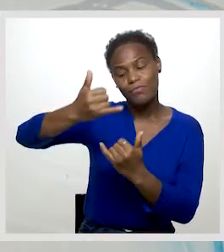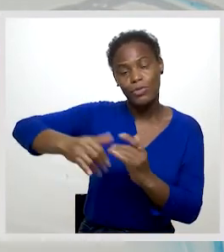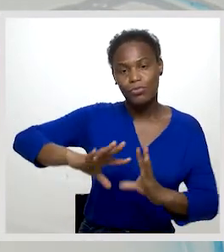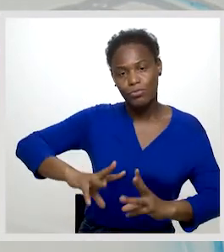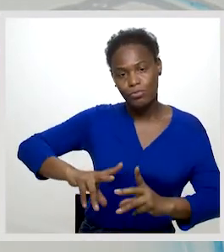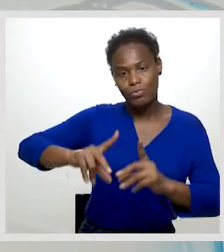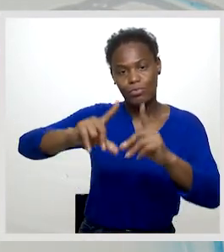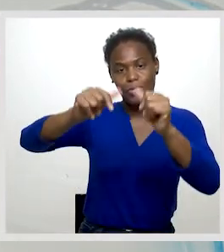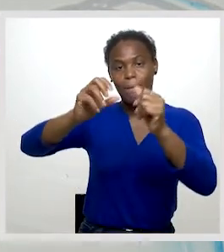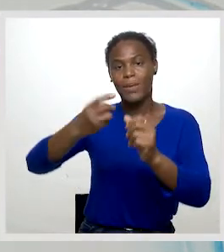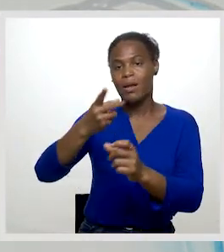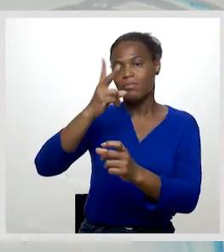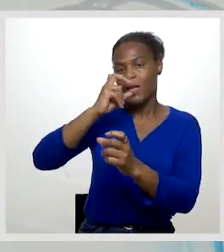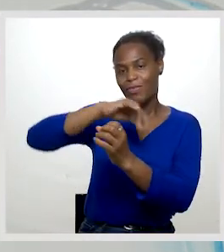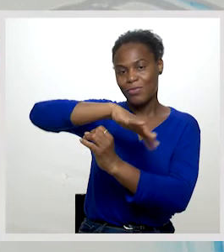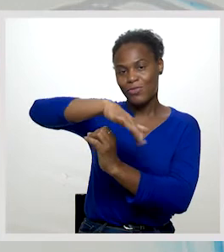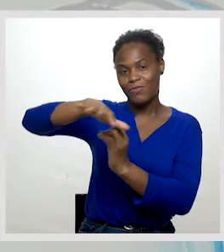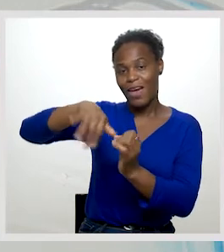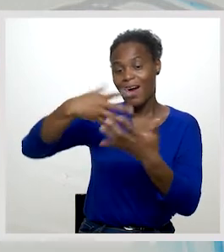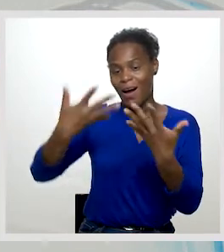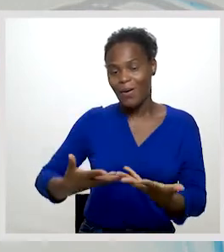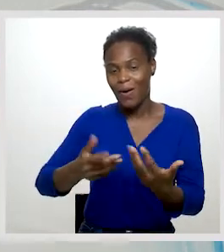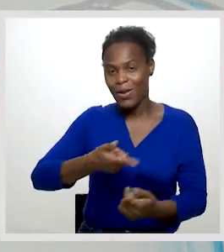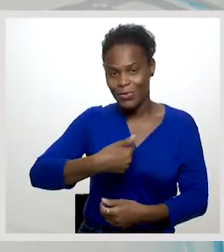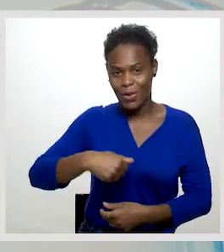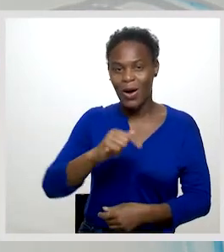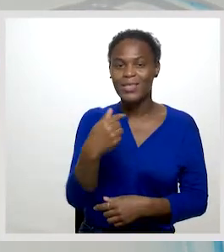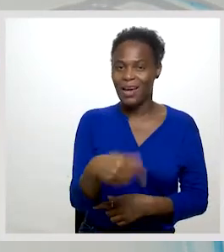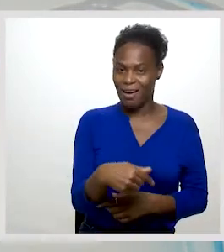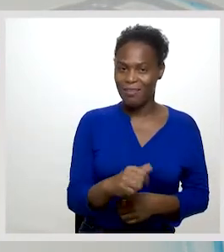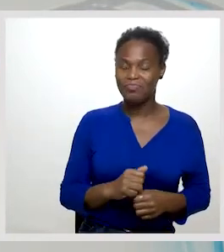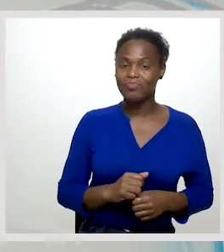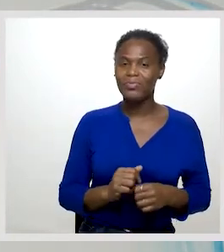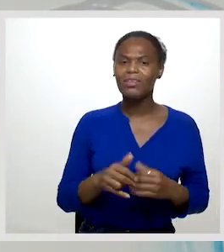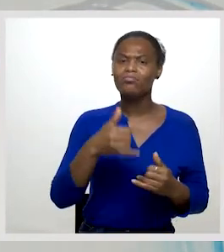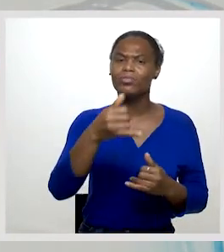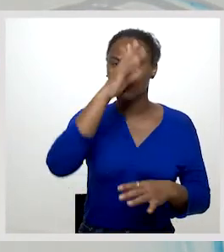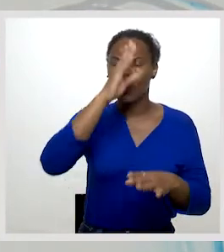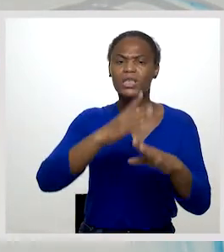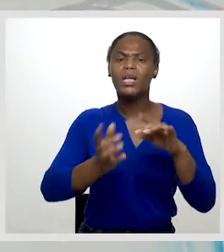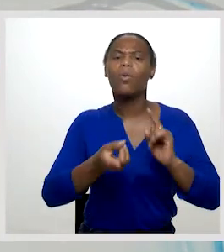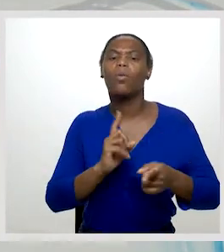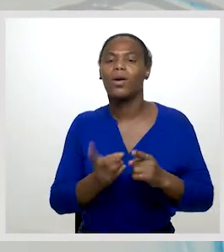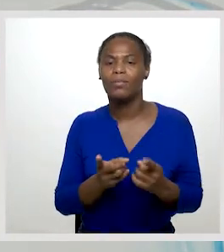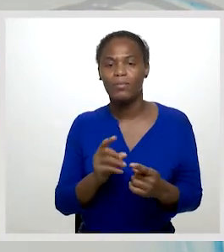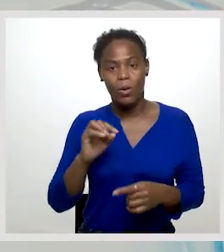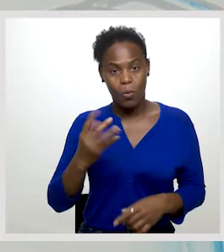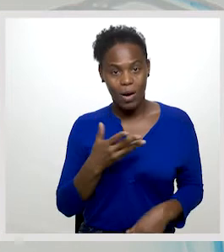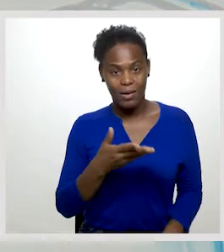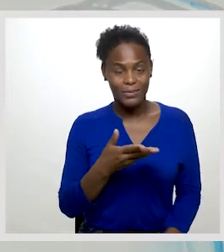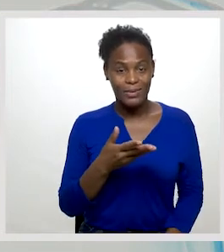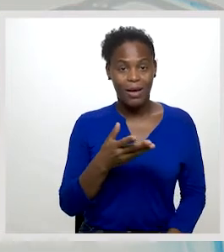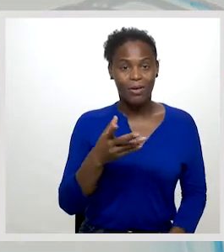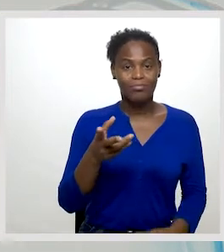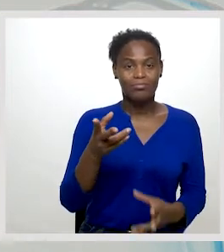depois evoluiu para a atmosfera atual que nós aí temos. E o que aconteceu? Quando